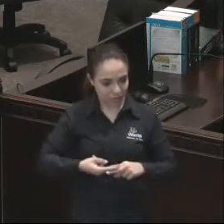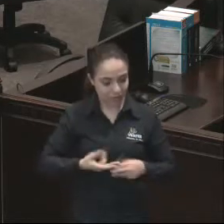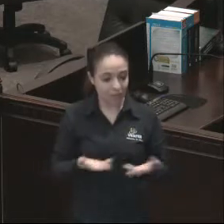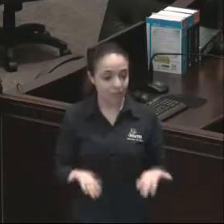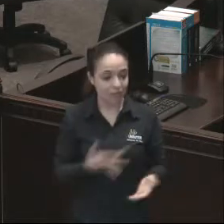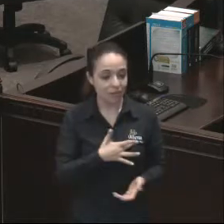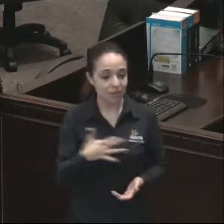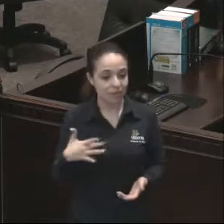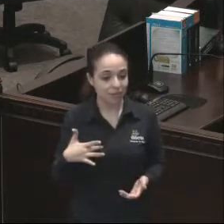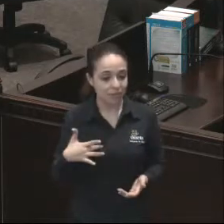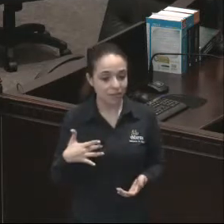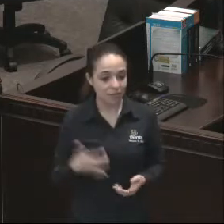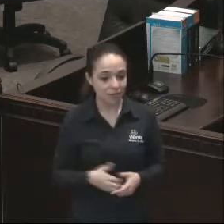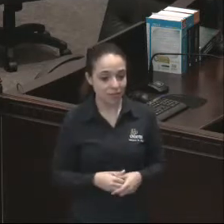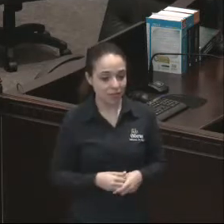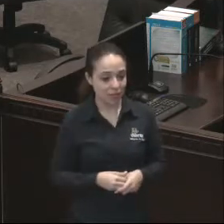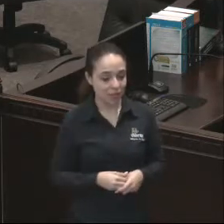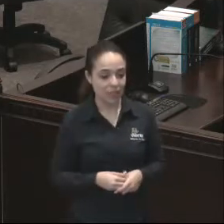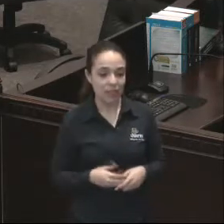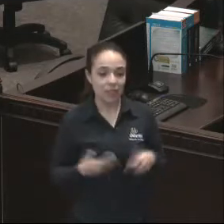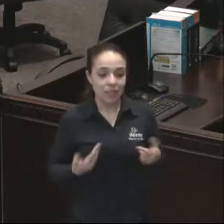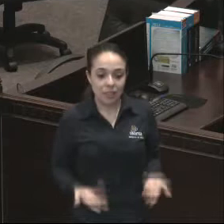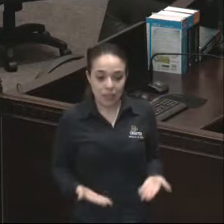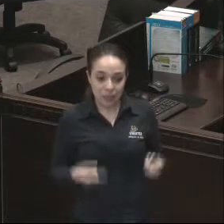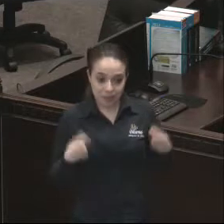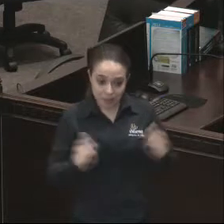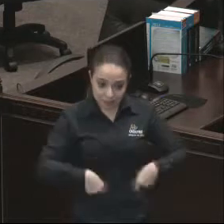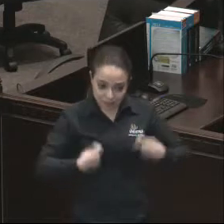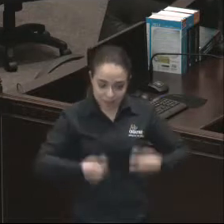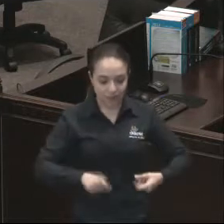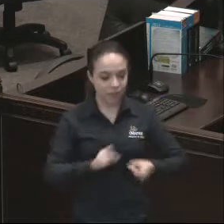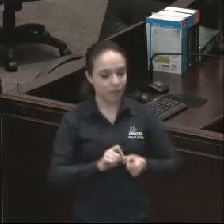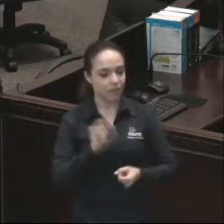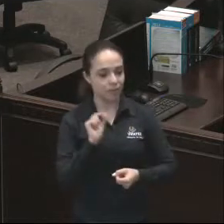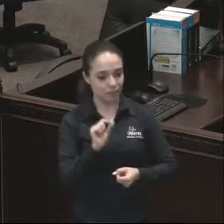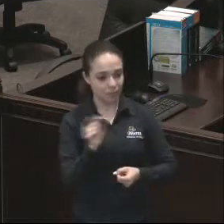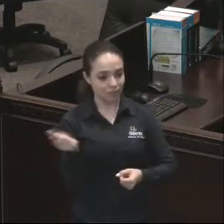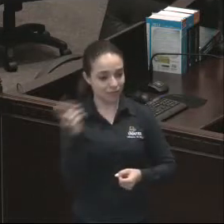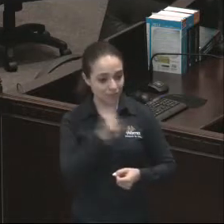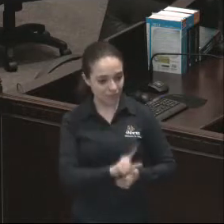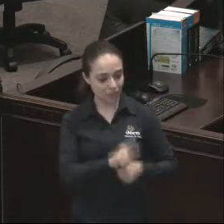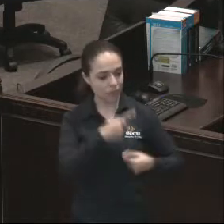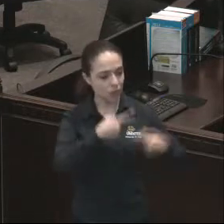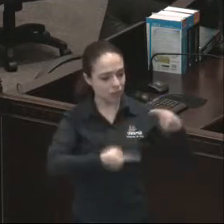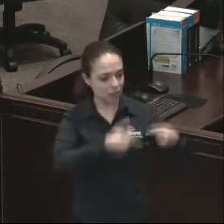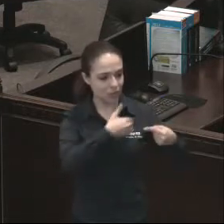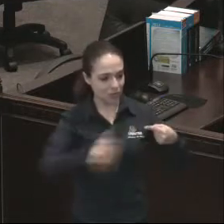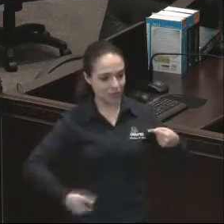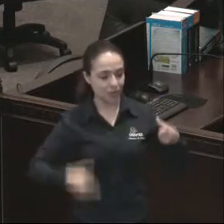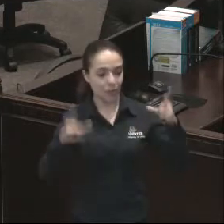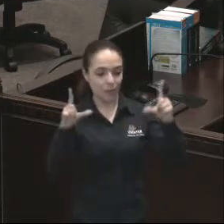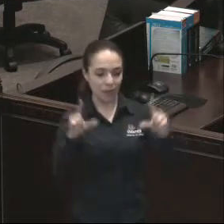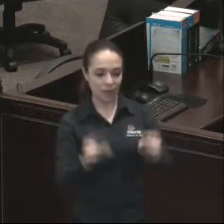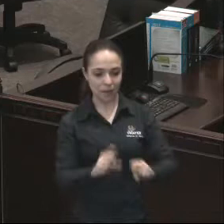Então, as minhas perspectivas para isso é: a única solução é buscar políticas públicas para reduzir